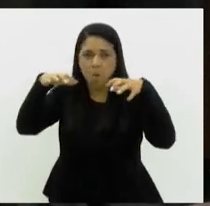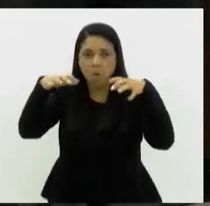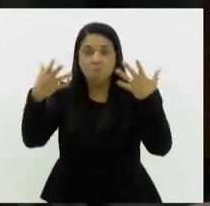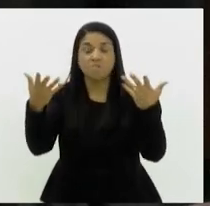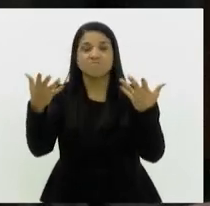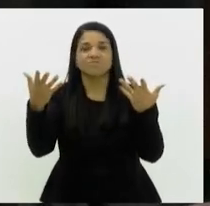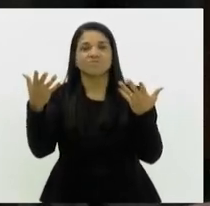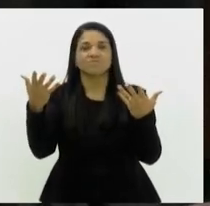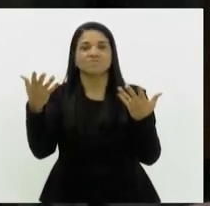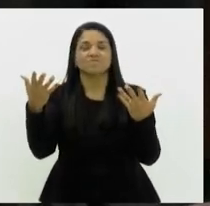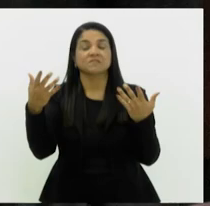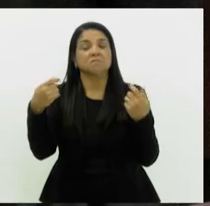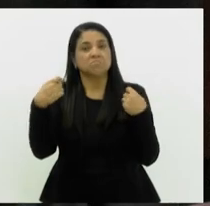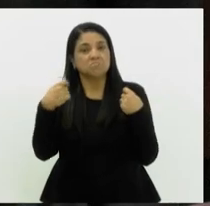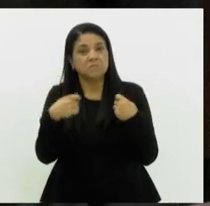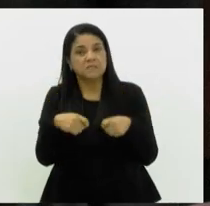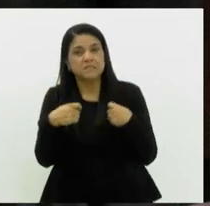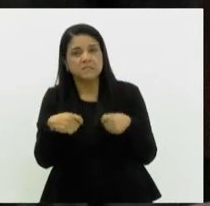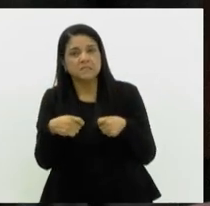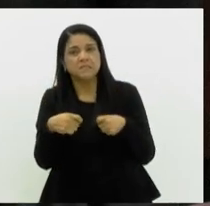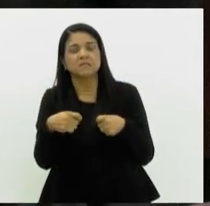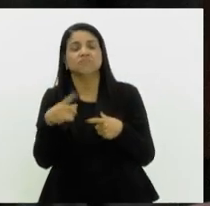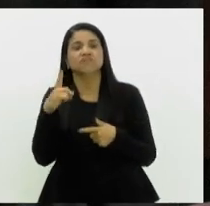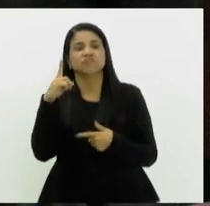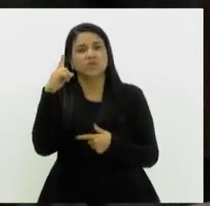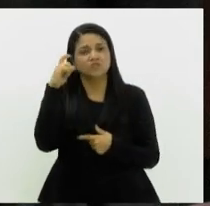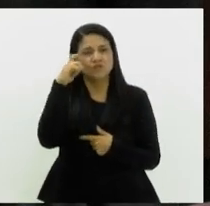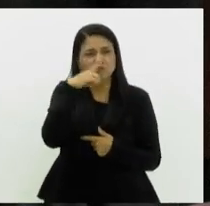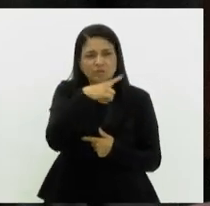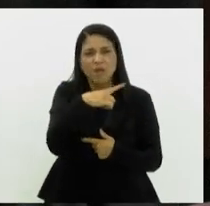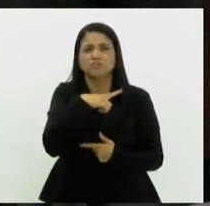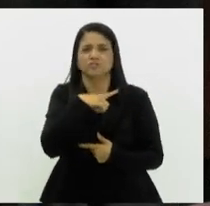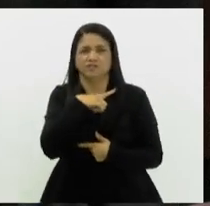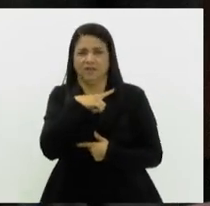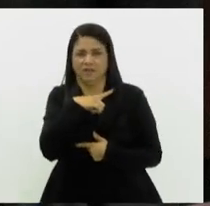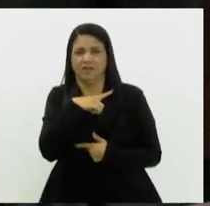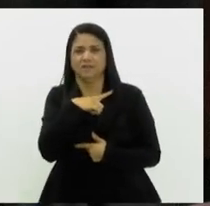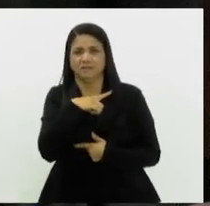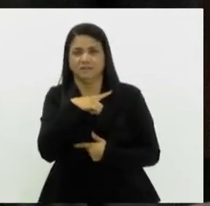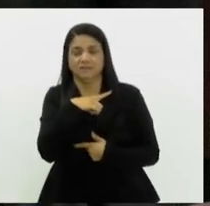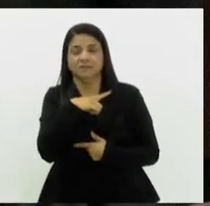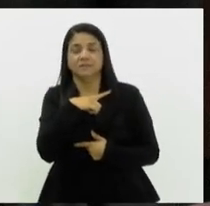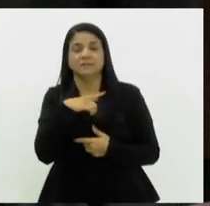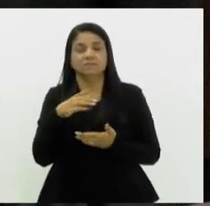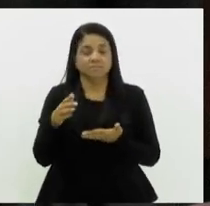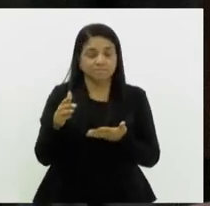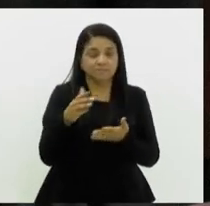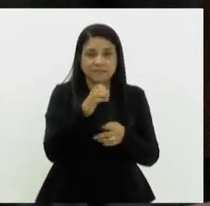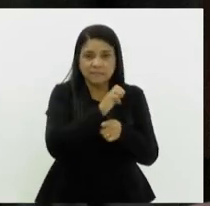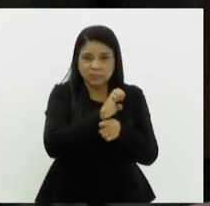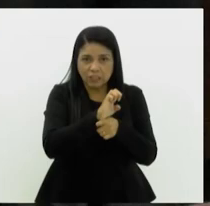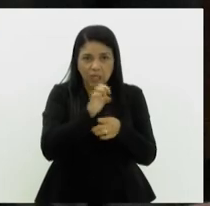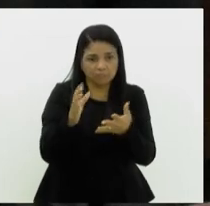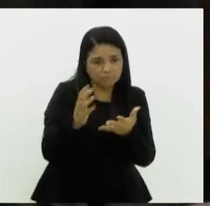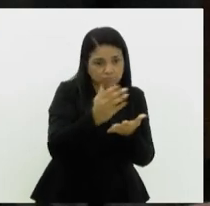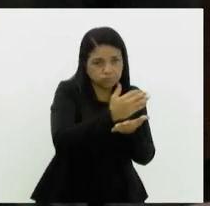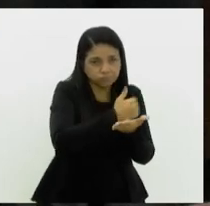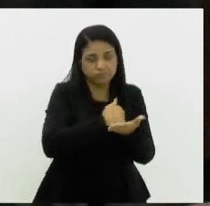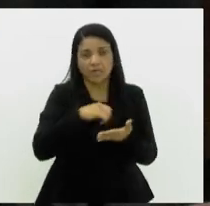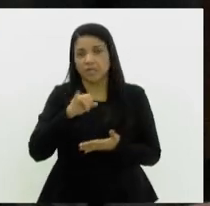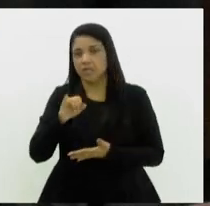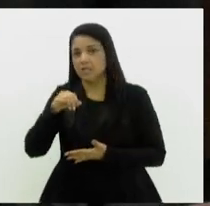naturais, se deve sim à dificuldade que os estados que arrecadam o ICMS vivem no